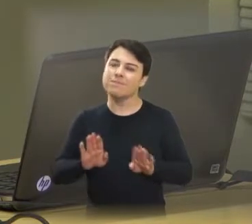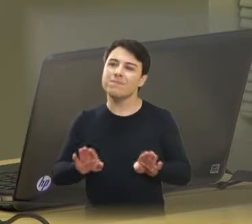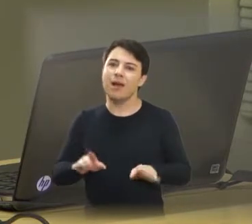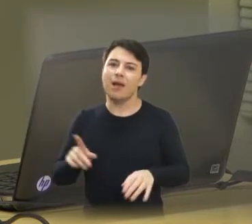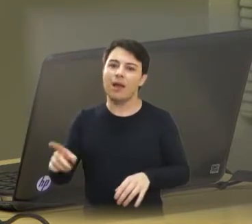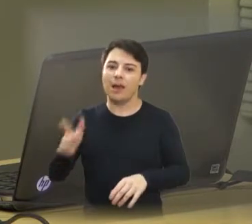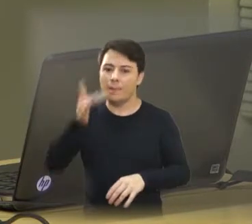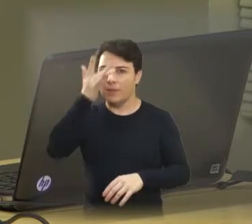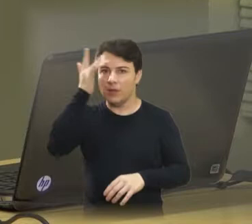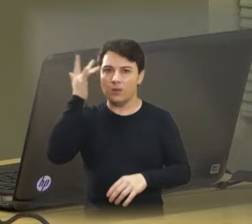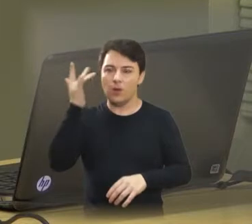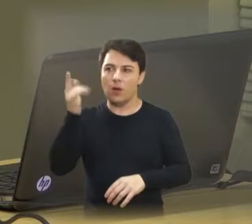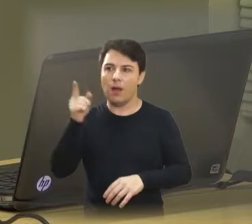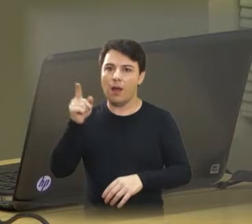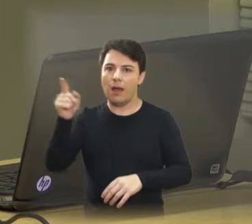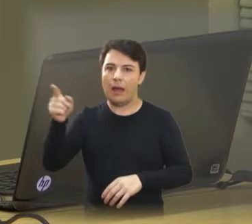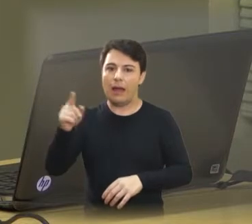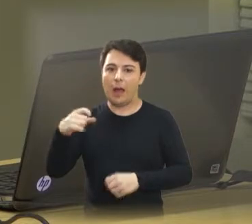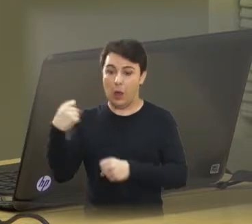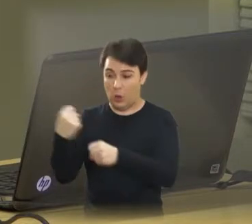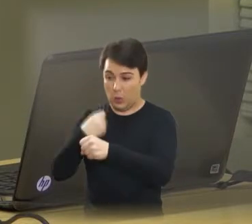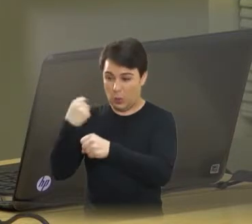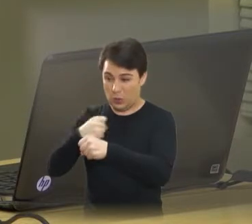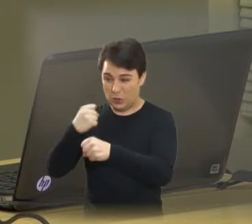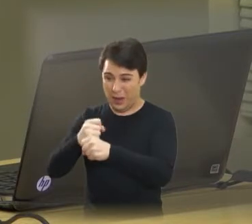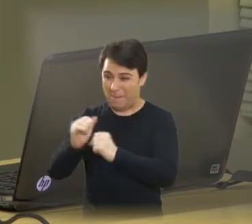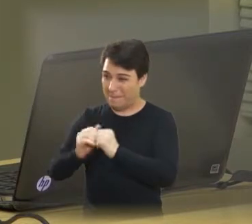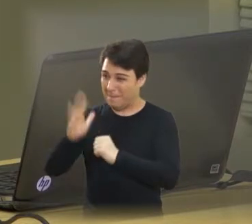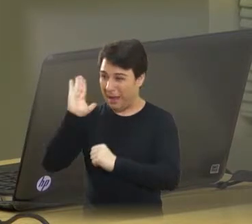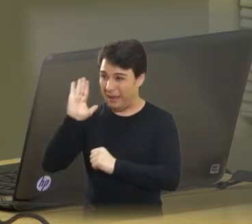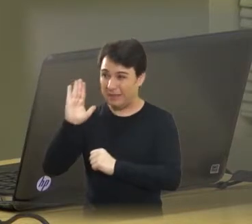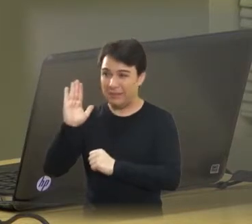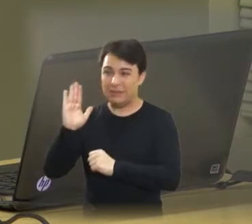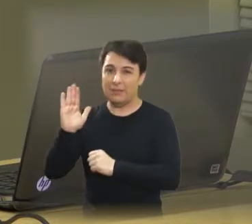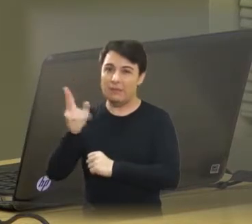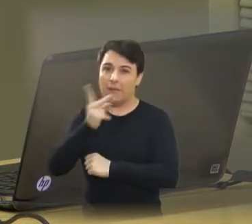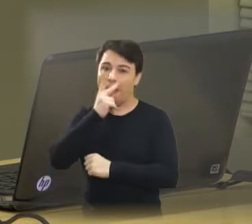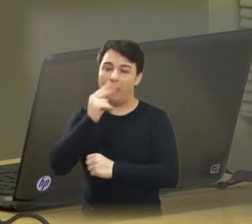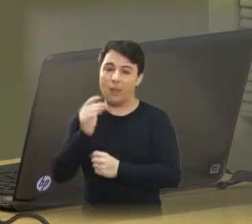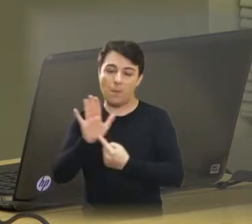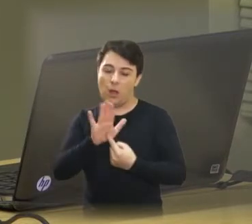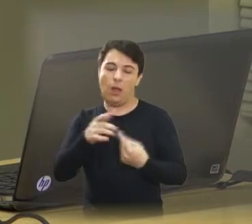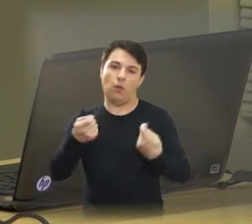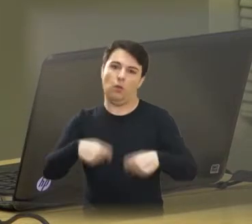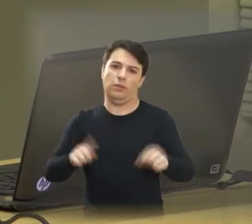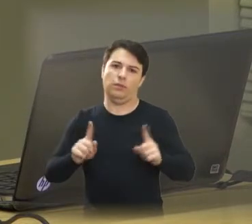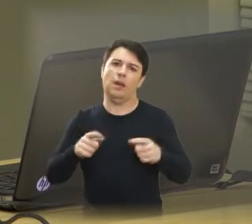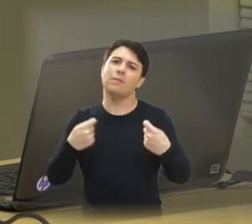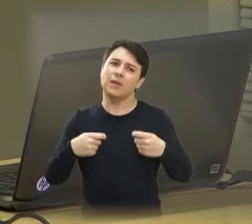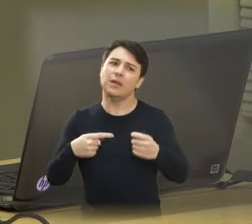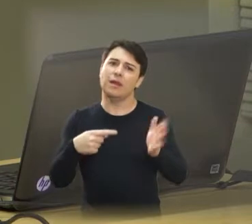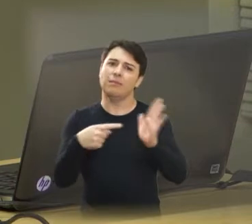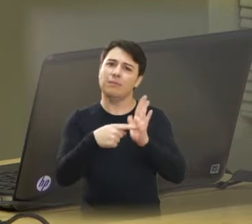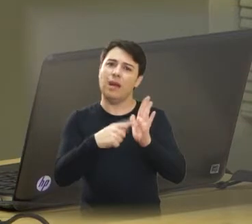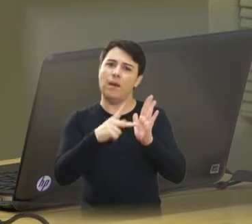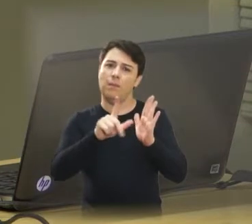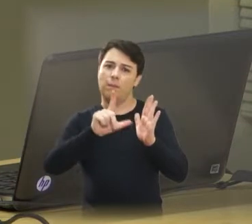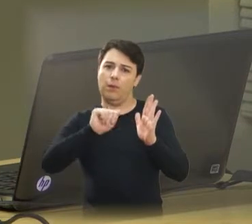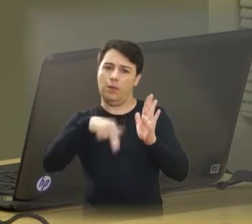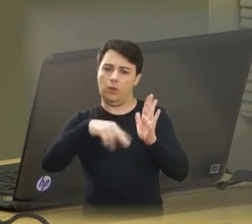incoerentemente, quem mais tem impacto não deveria apresentar. Então, isso é uma correção que tem que ser feita no plano